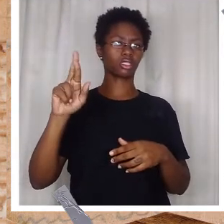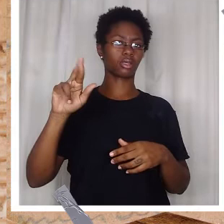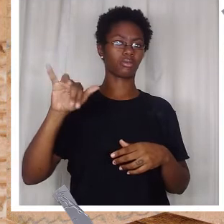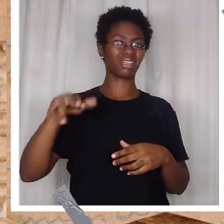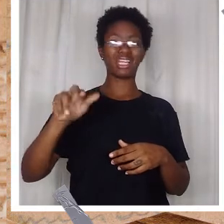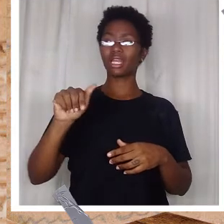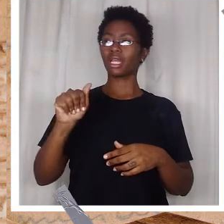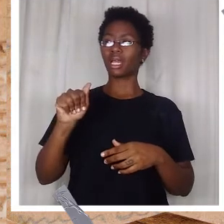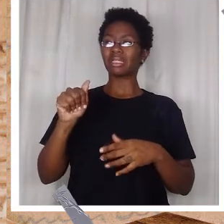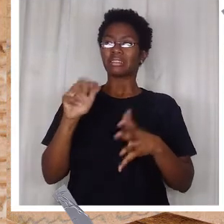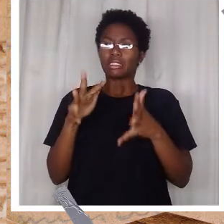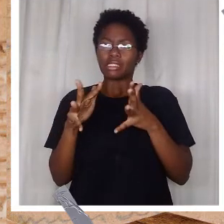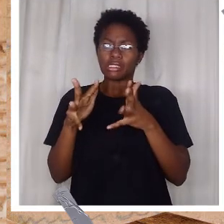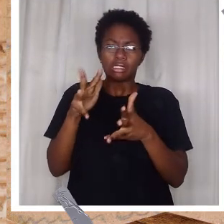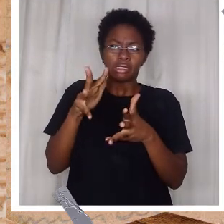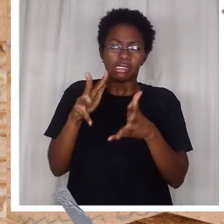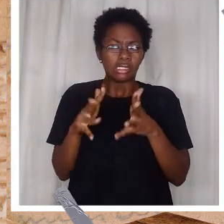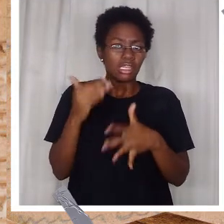mim.